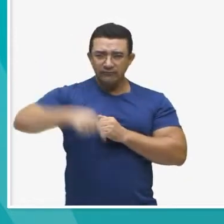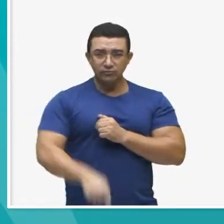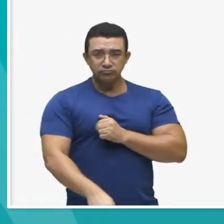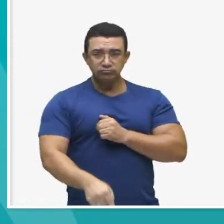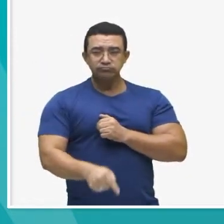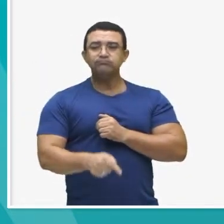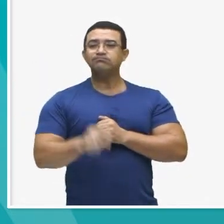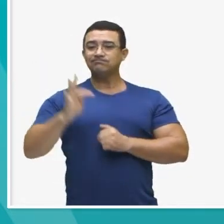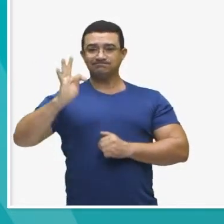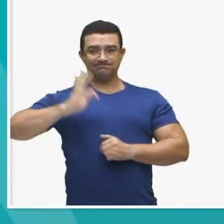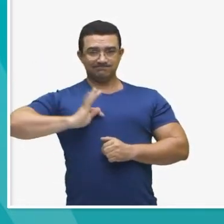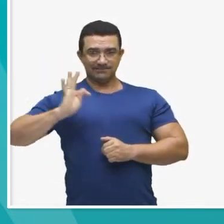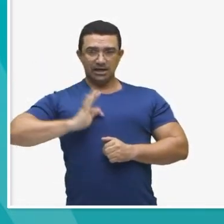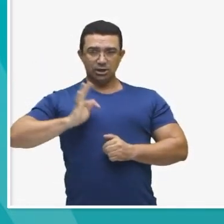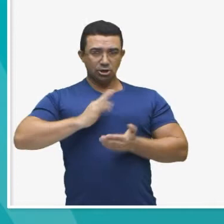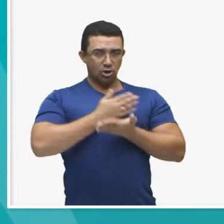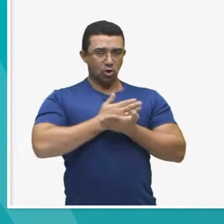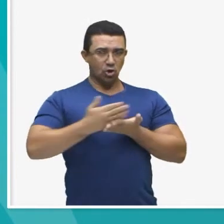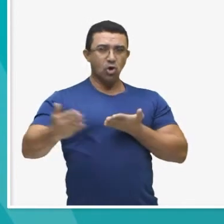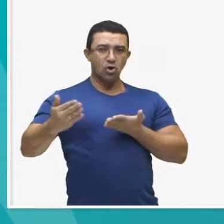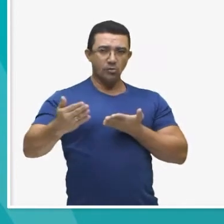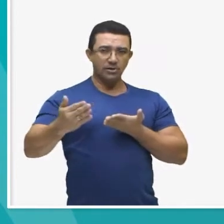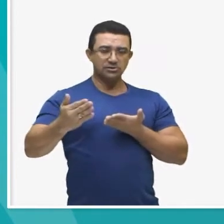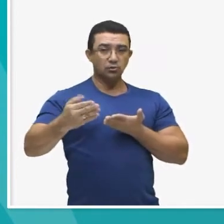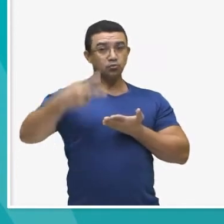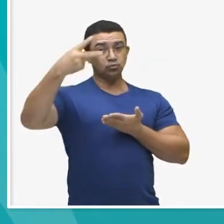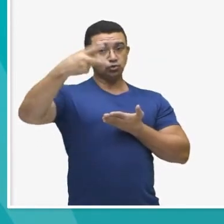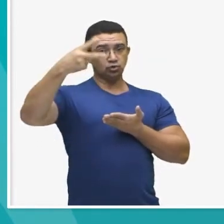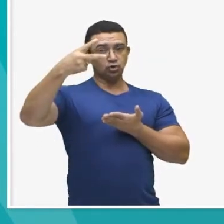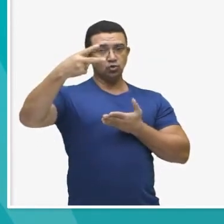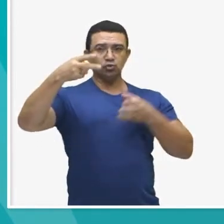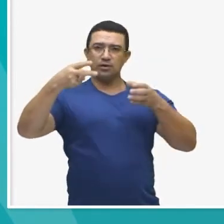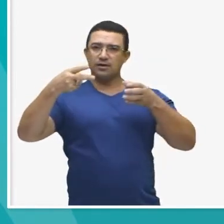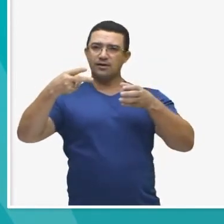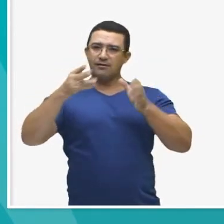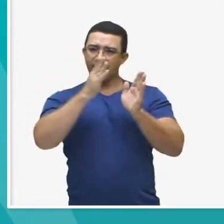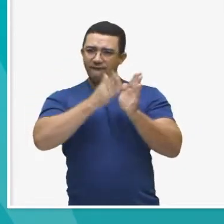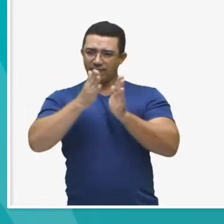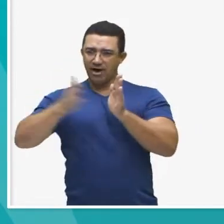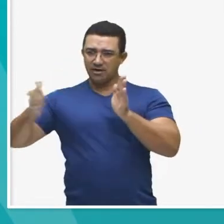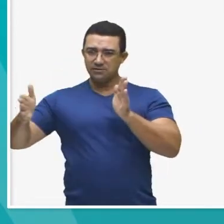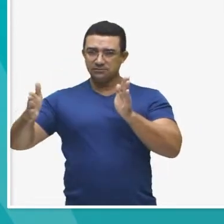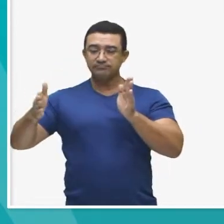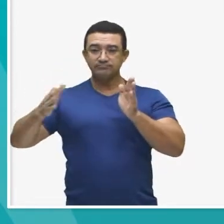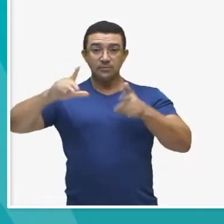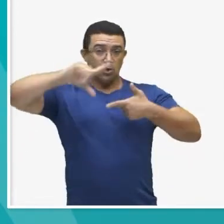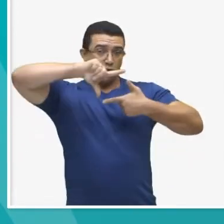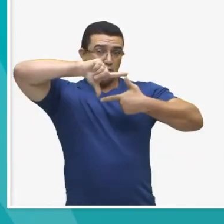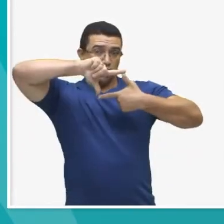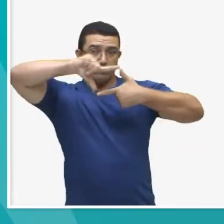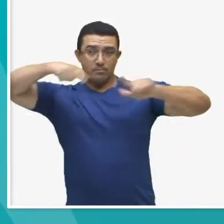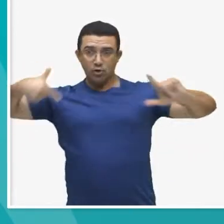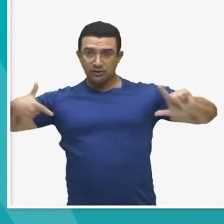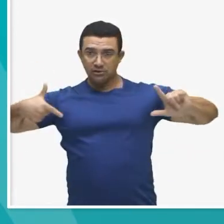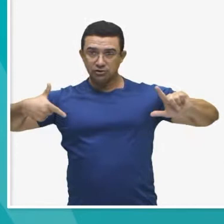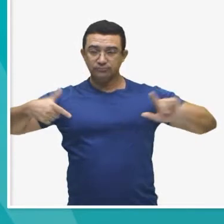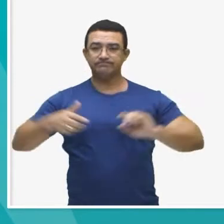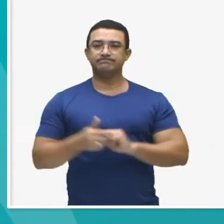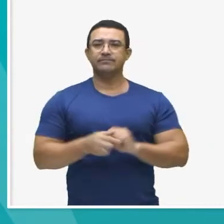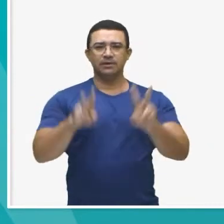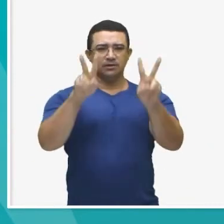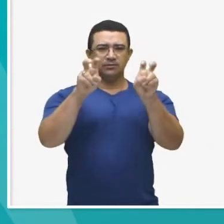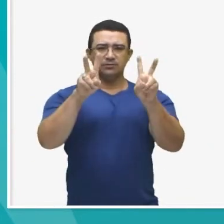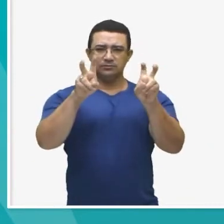técnicas que foram iniciadas lá na segunda fase do modernismo. Então a gente vê aí que aquelas temáticas, né, relacionadas